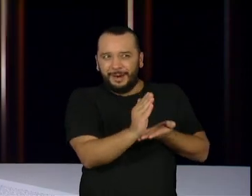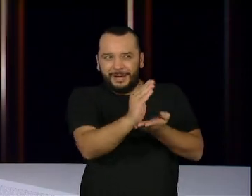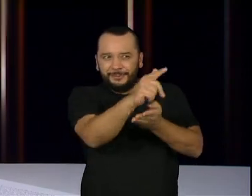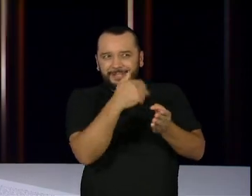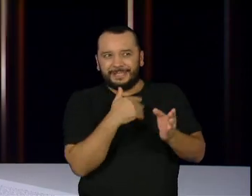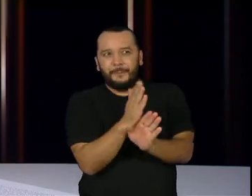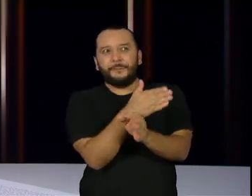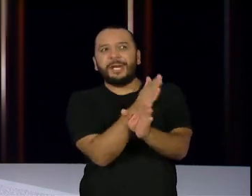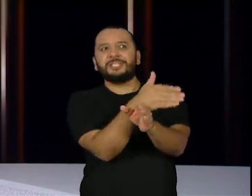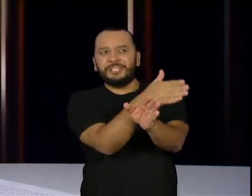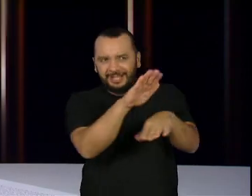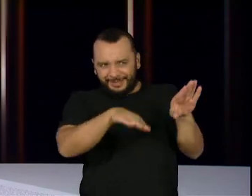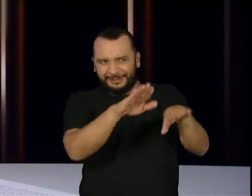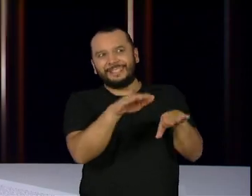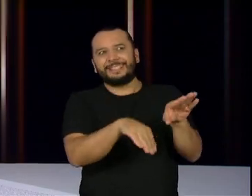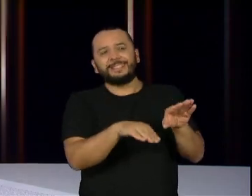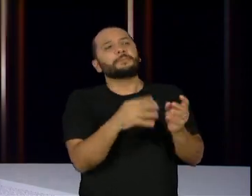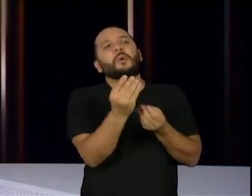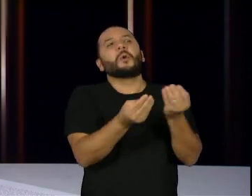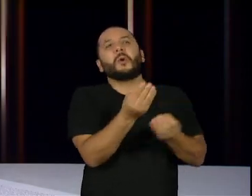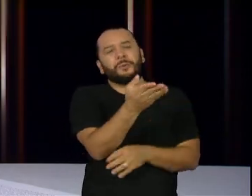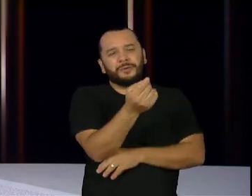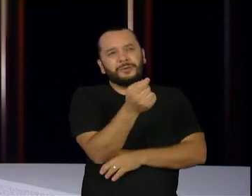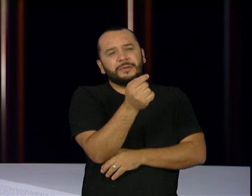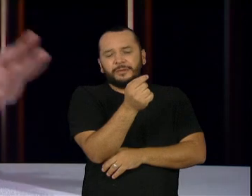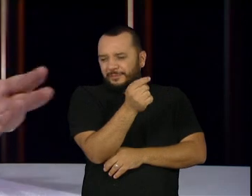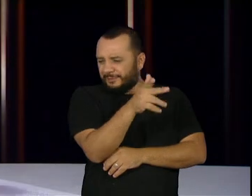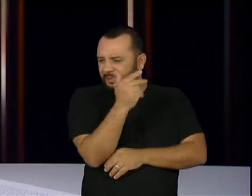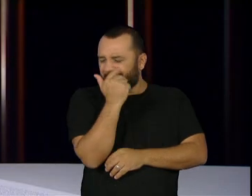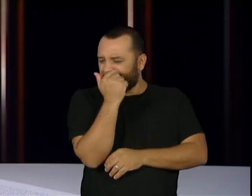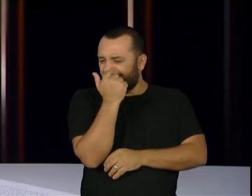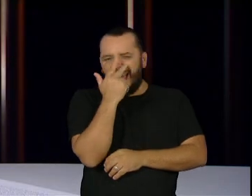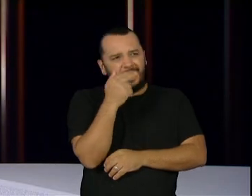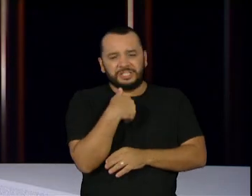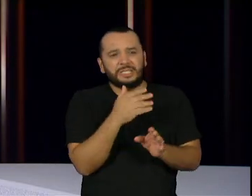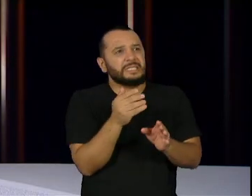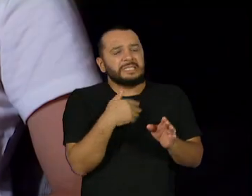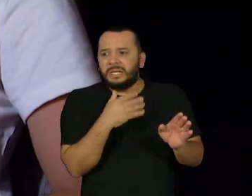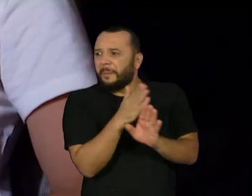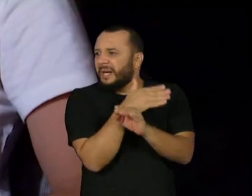Como é lidar com essa situação de quando a gente acha que não tem saída?